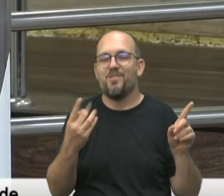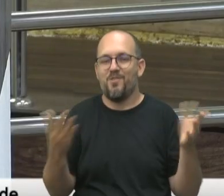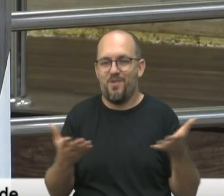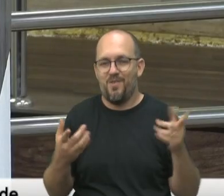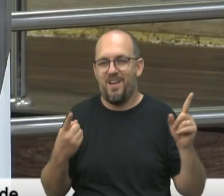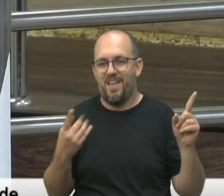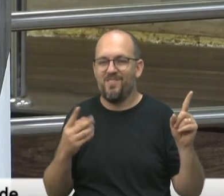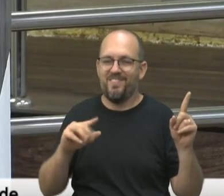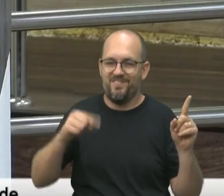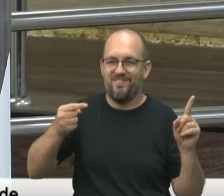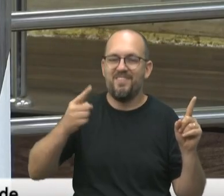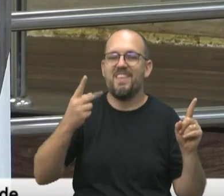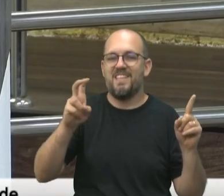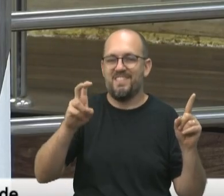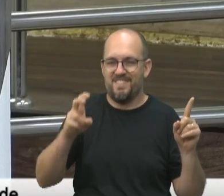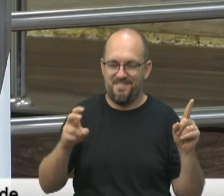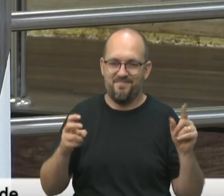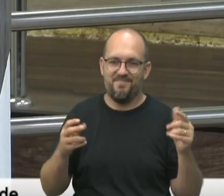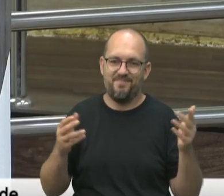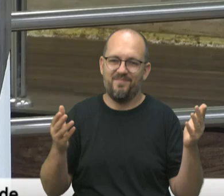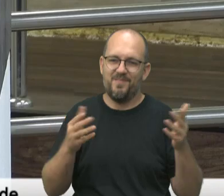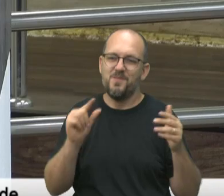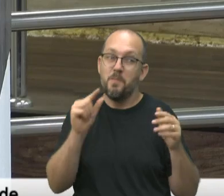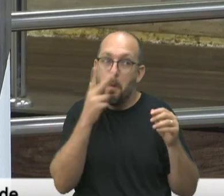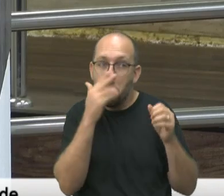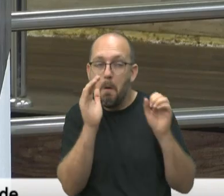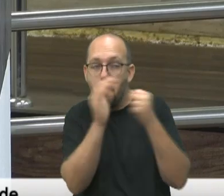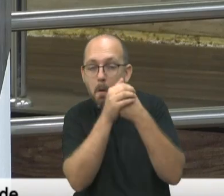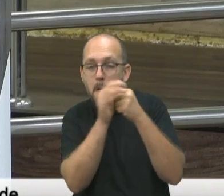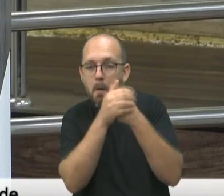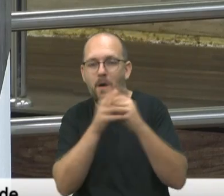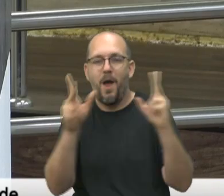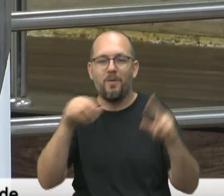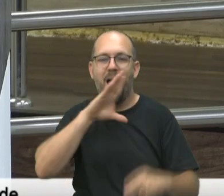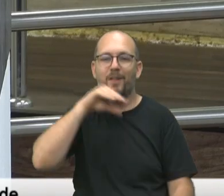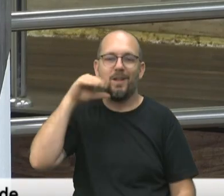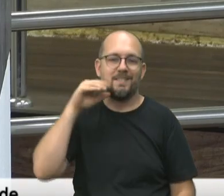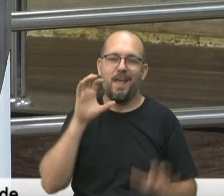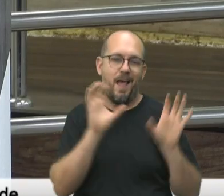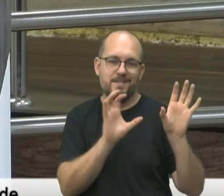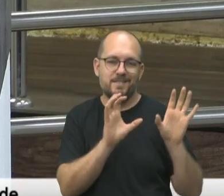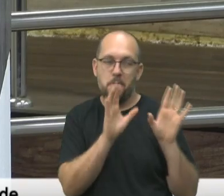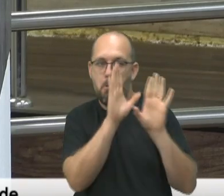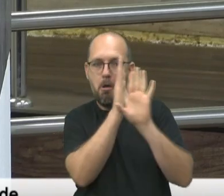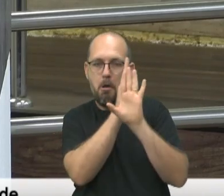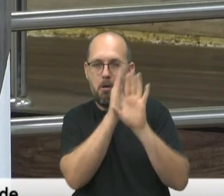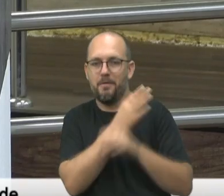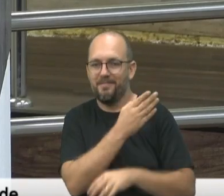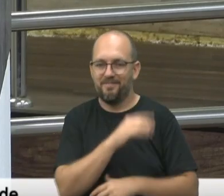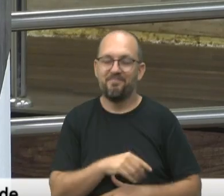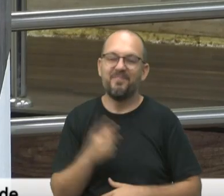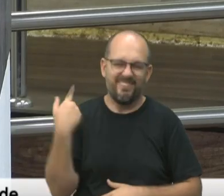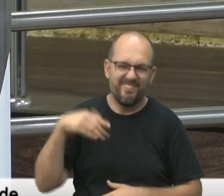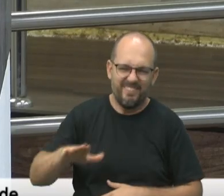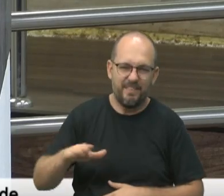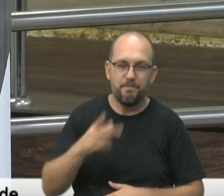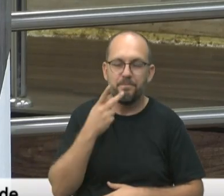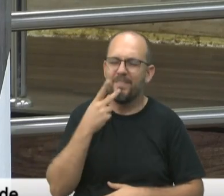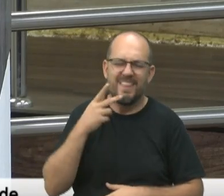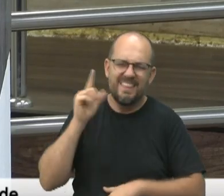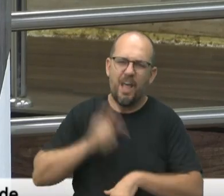para 15 anos. Como todo adolescente, um pouco escondido. Aí ele virou e falou assim, na